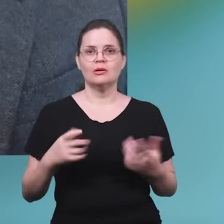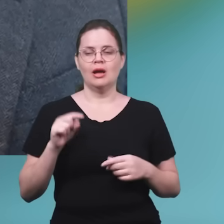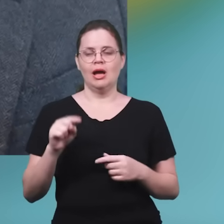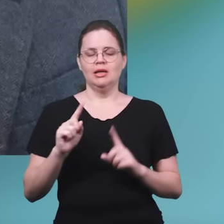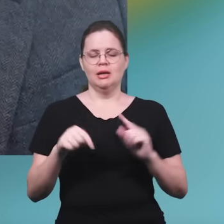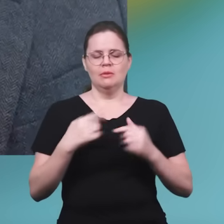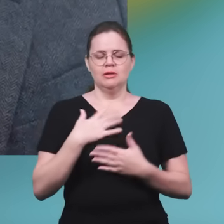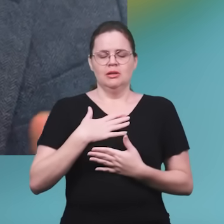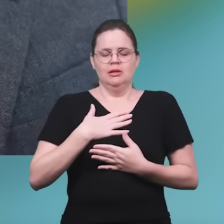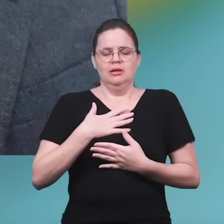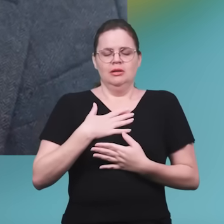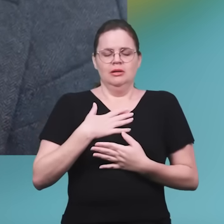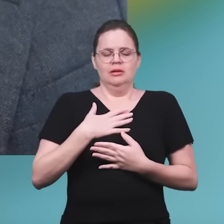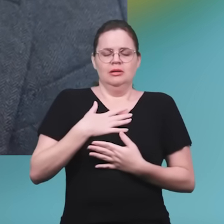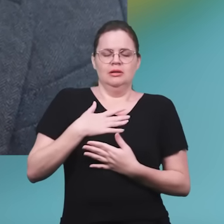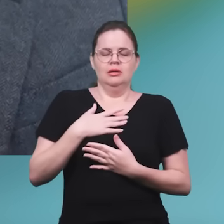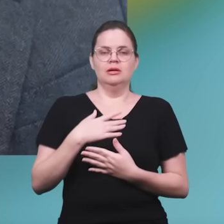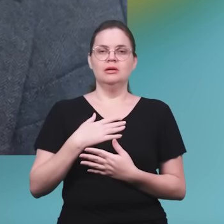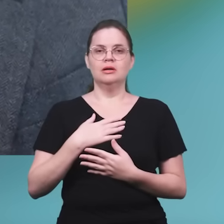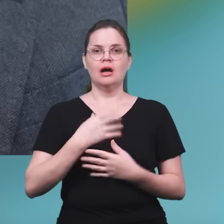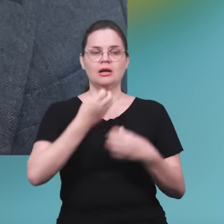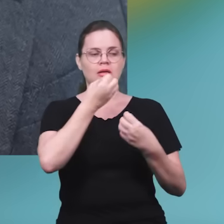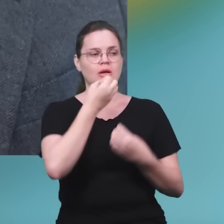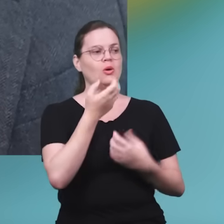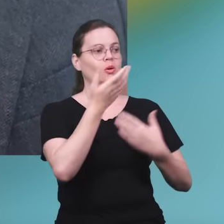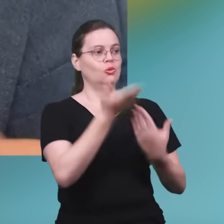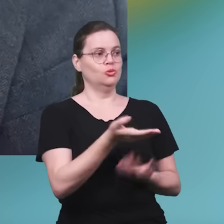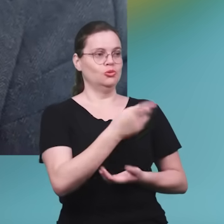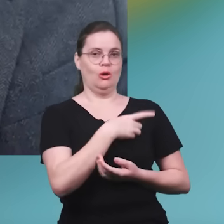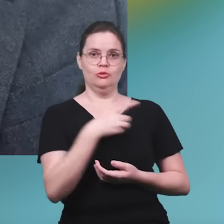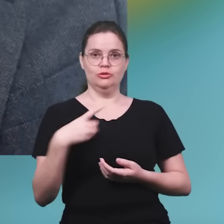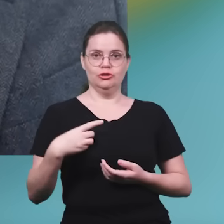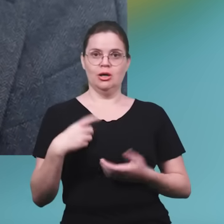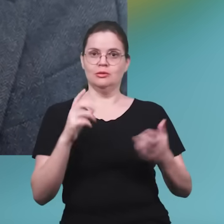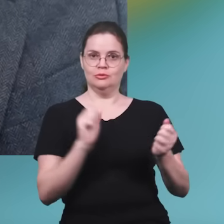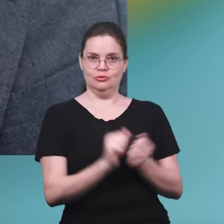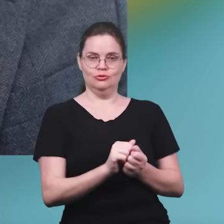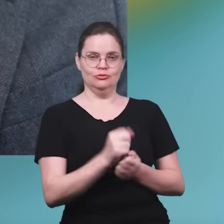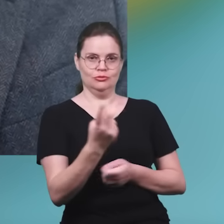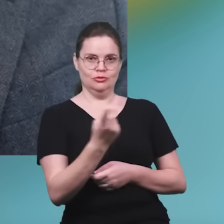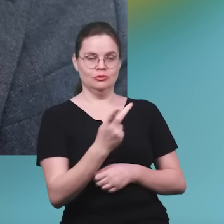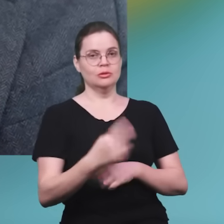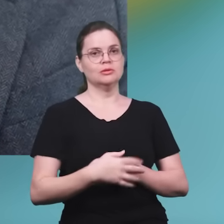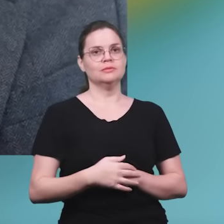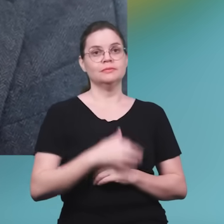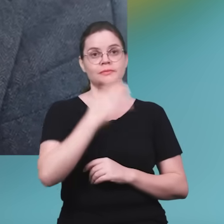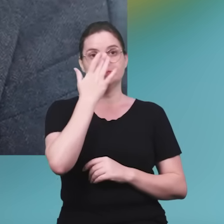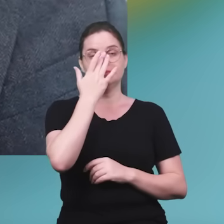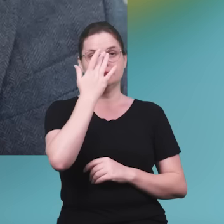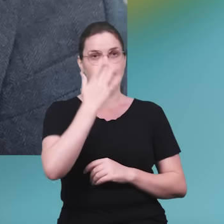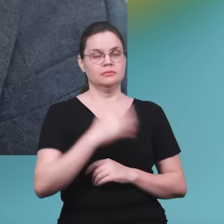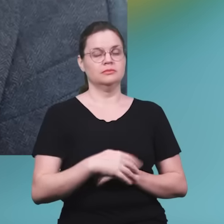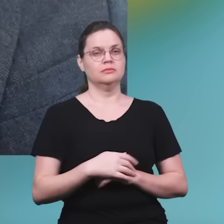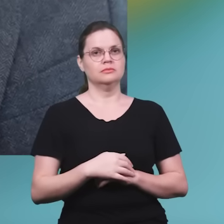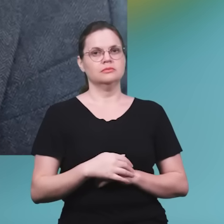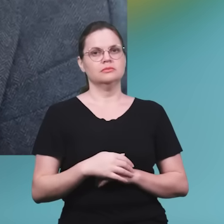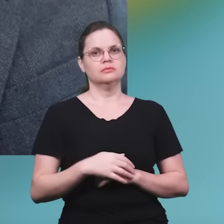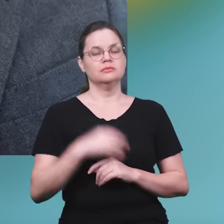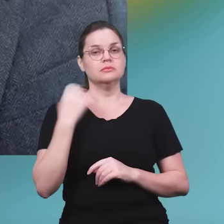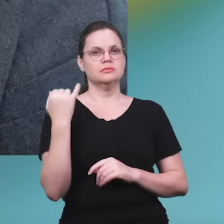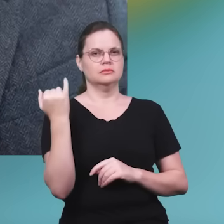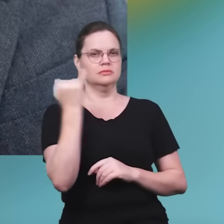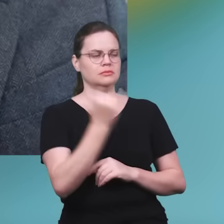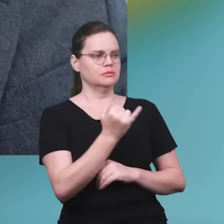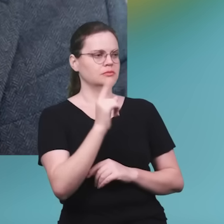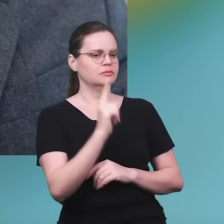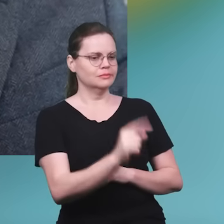que ele começou a se acalmar, ele relatou ao diácono e ao outro companheiro que estava com ele,